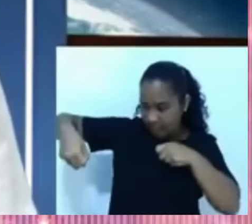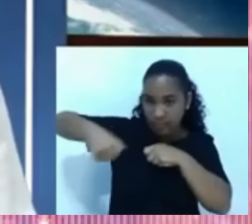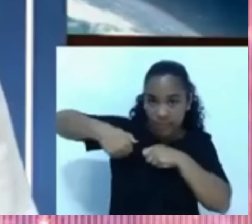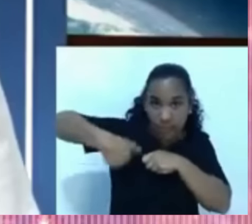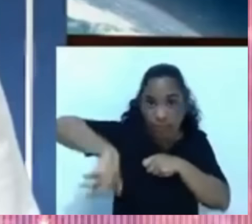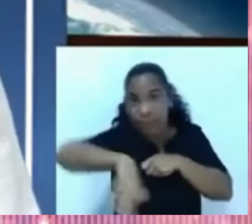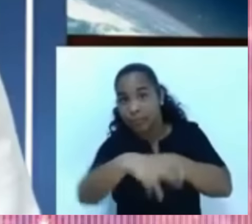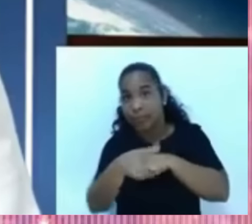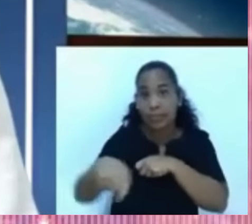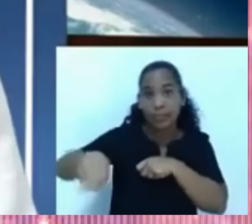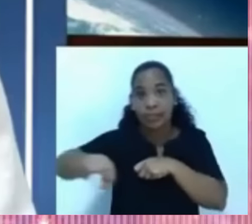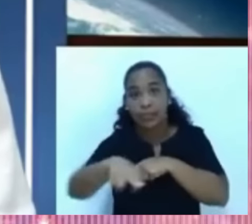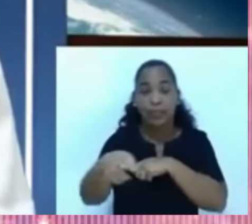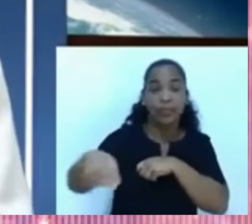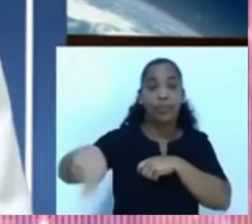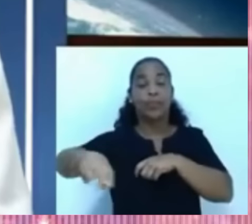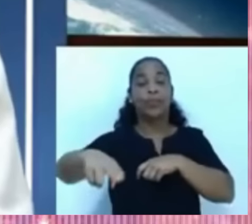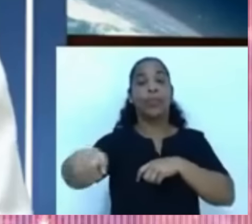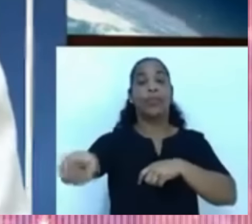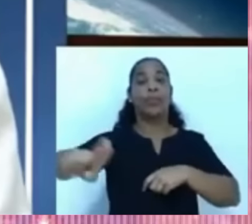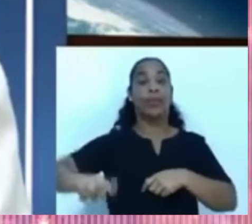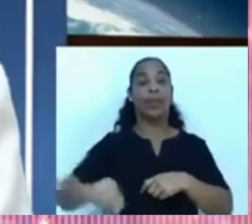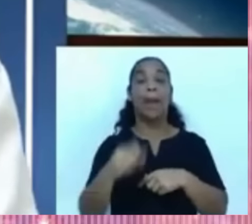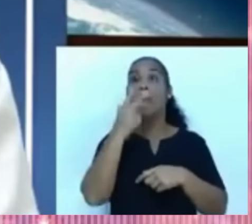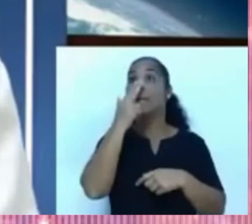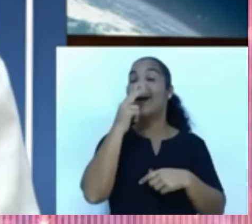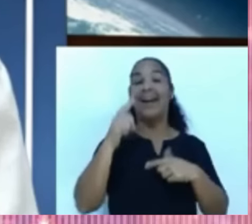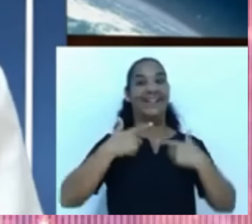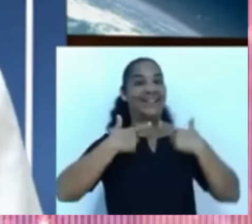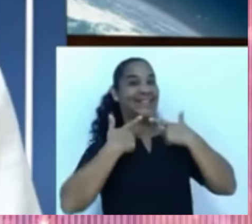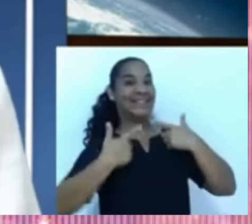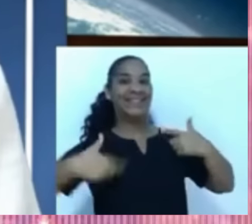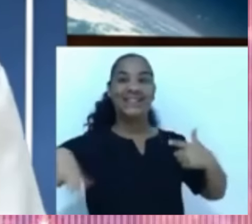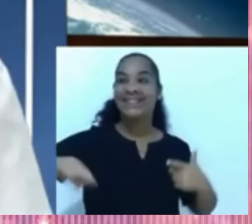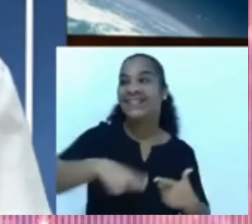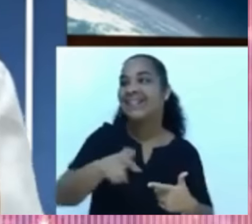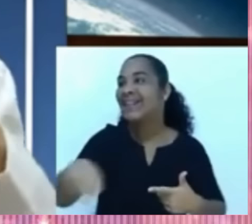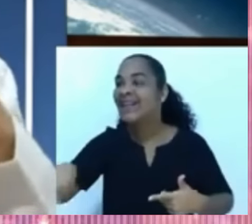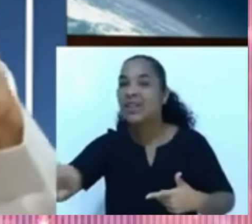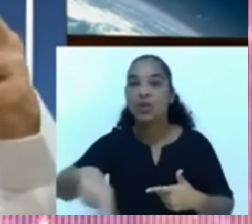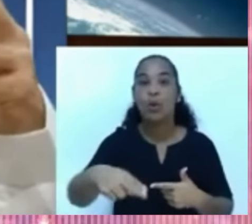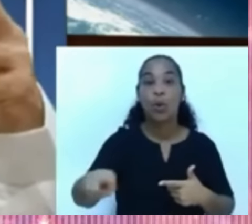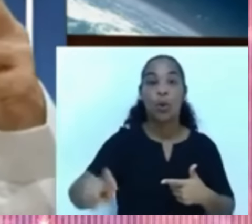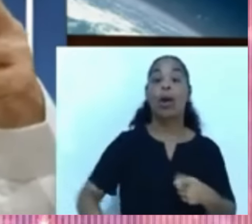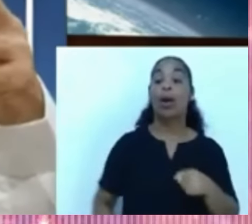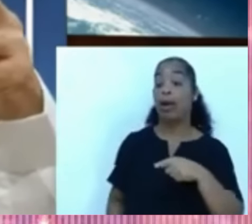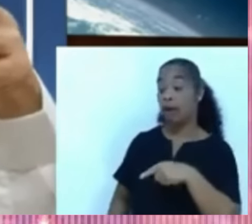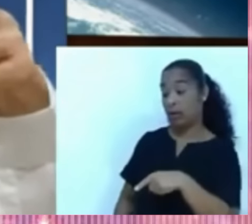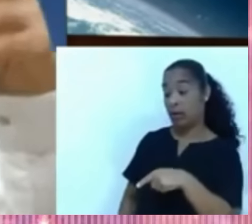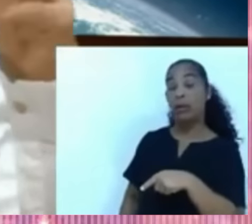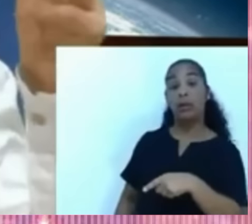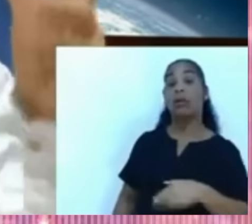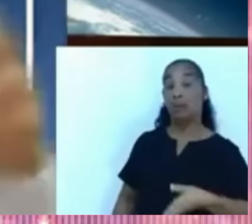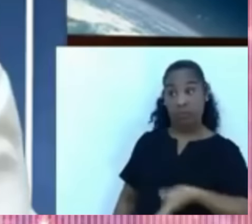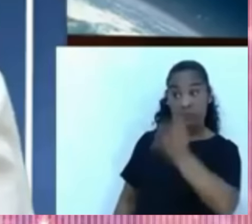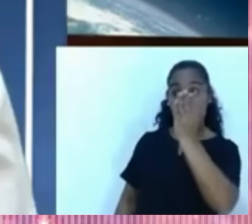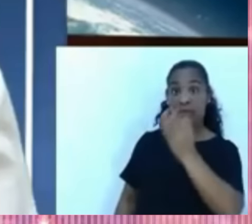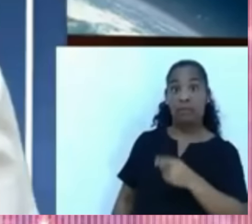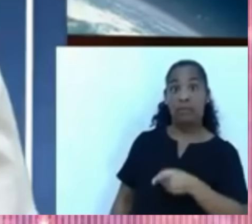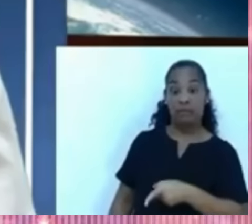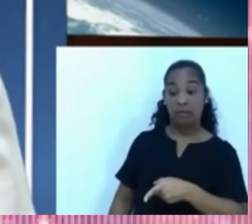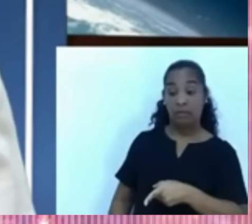animal lío parecia sorrir naquele espaço a sós quando ele deu sinal h o outro